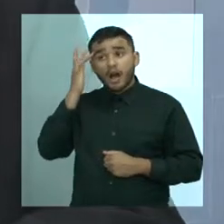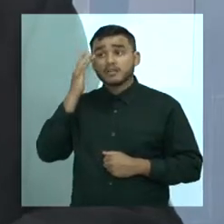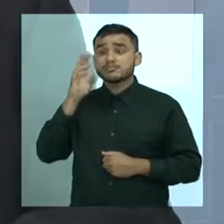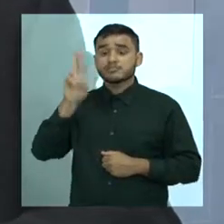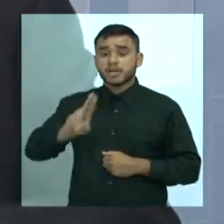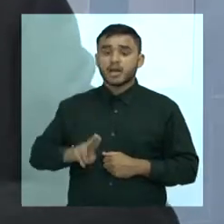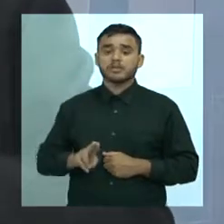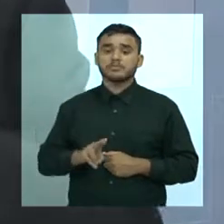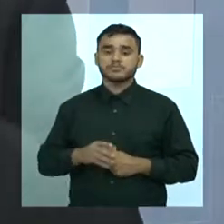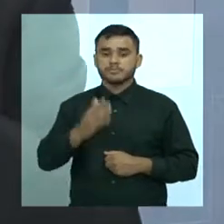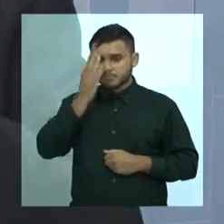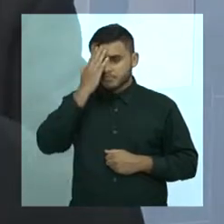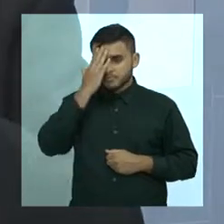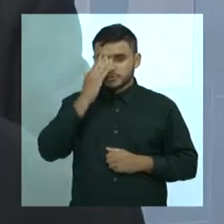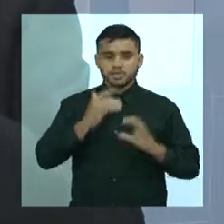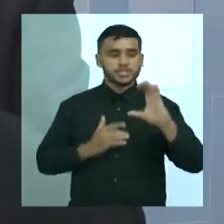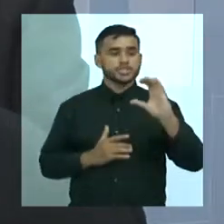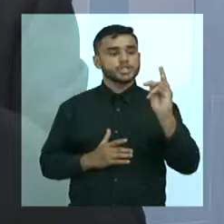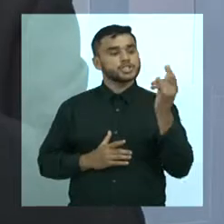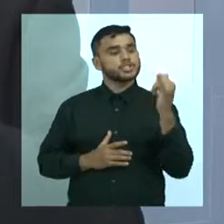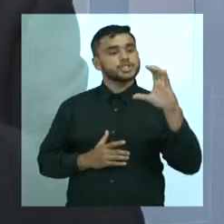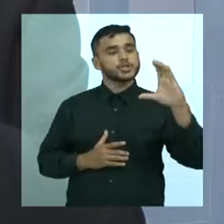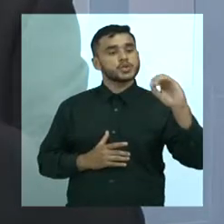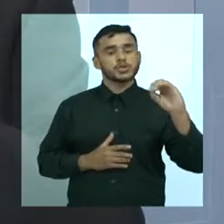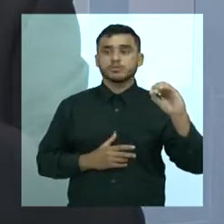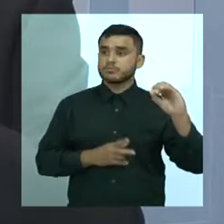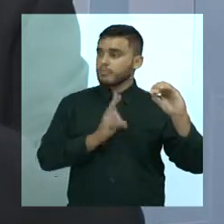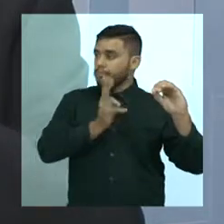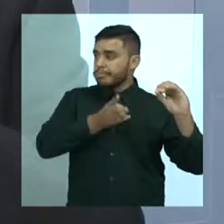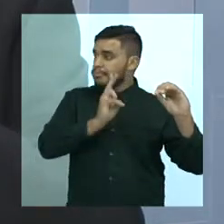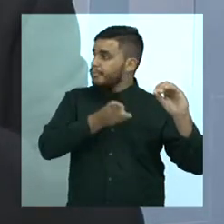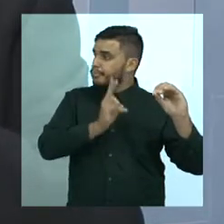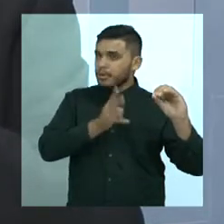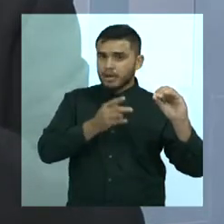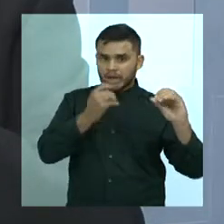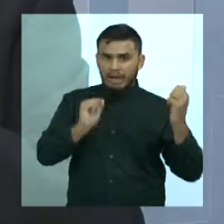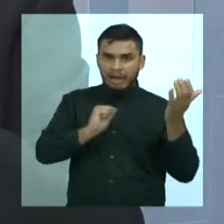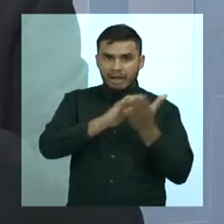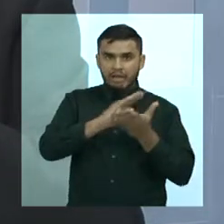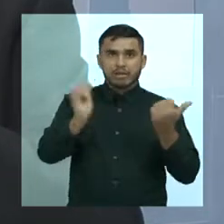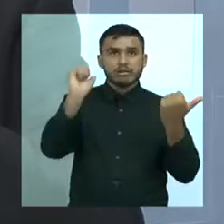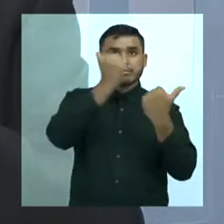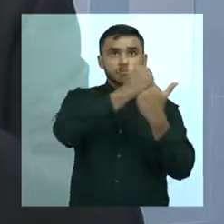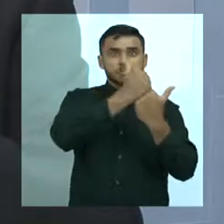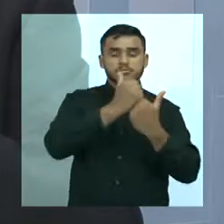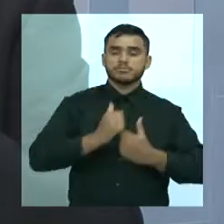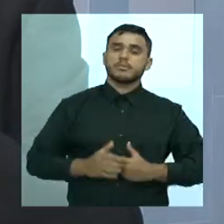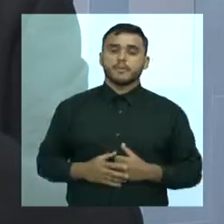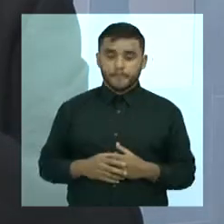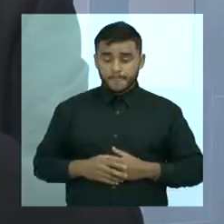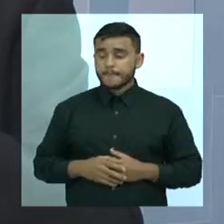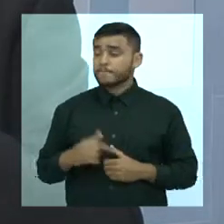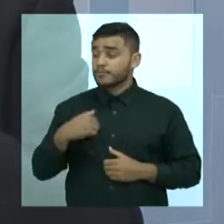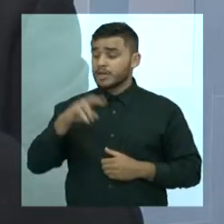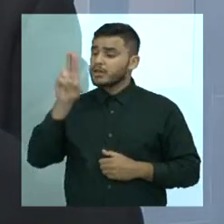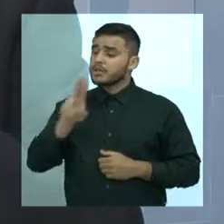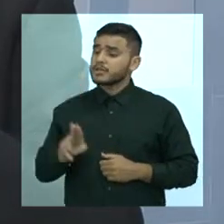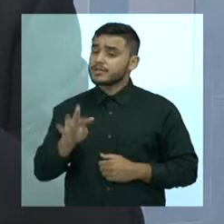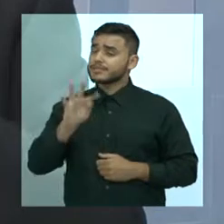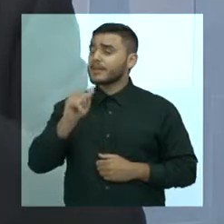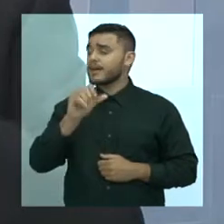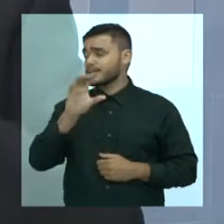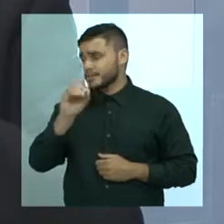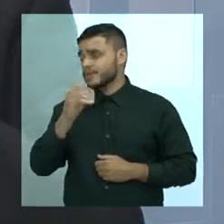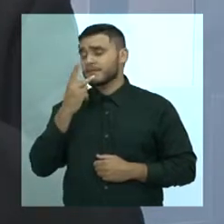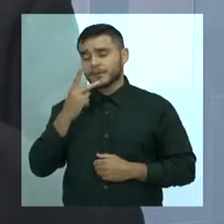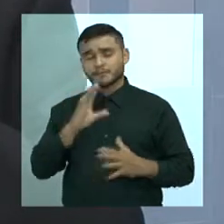Tasso sabe que, na sua aproximação com Ciro Gomes e Cid Ferreira Gomes,